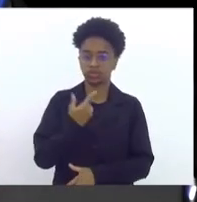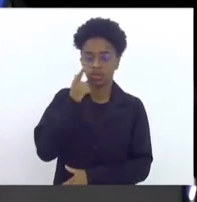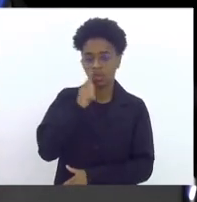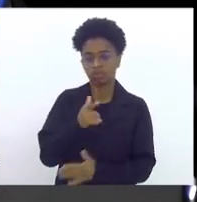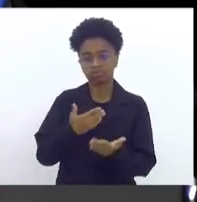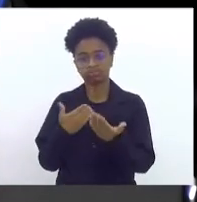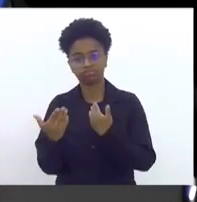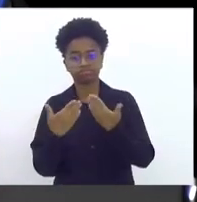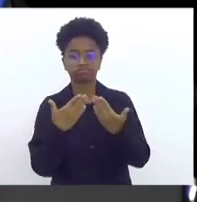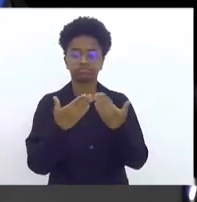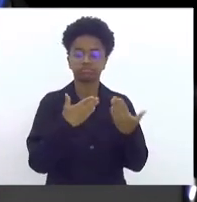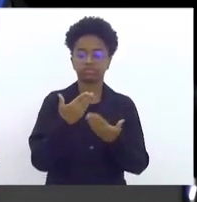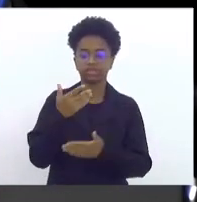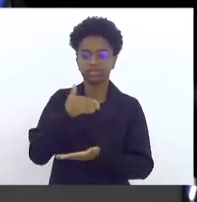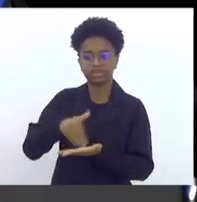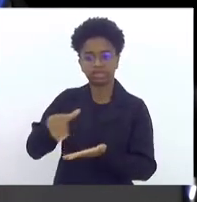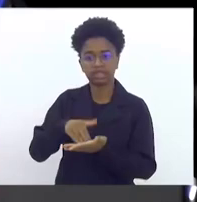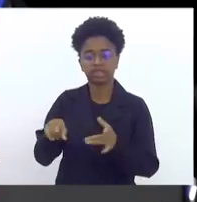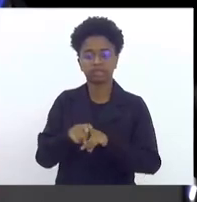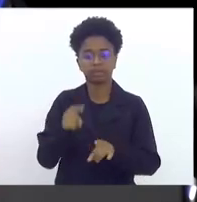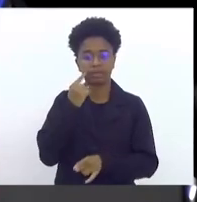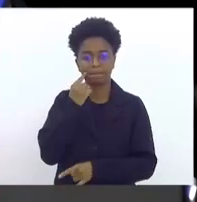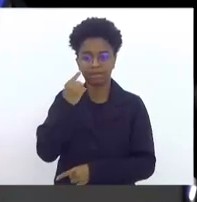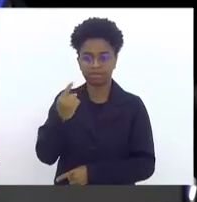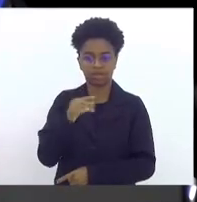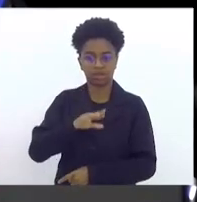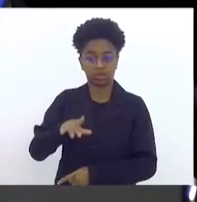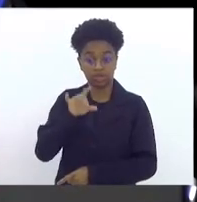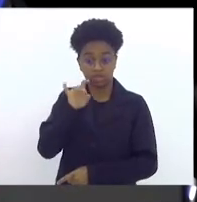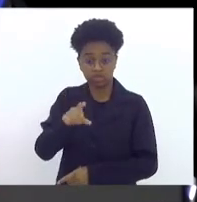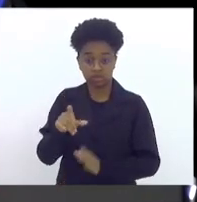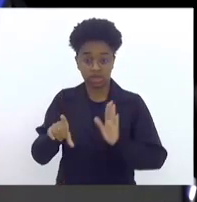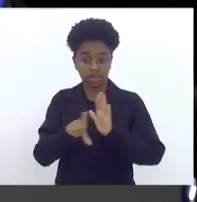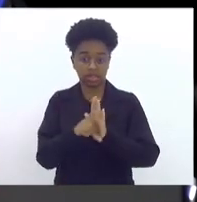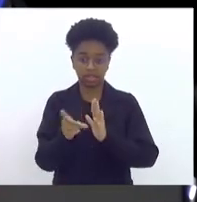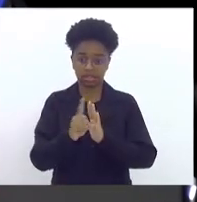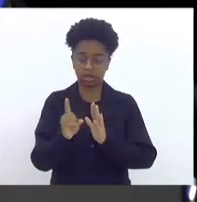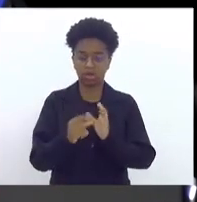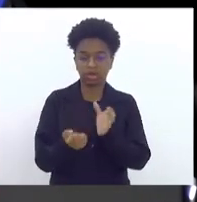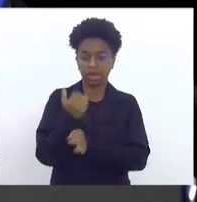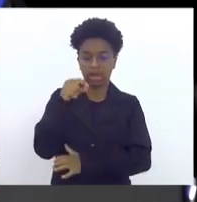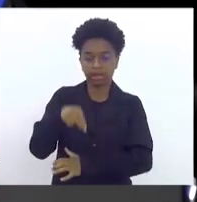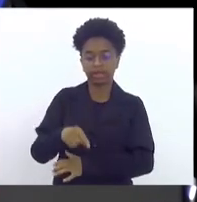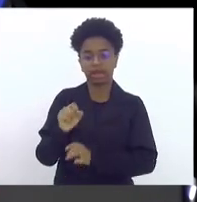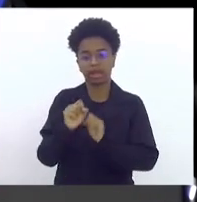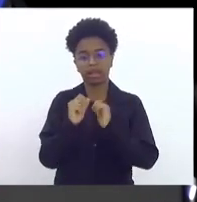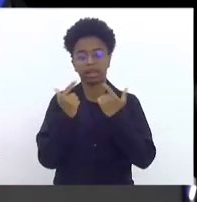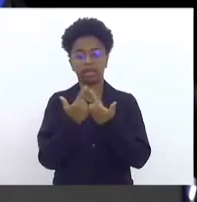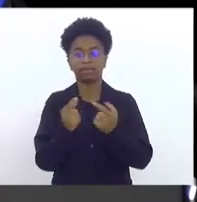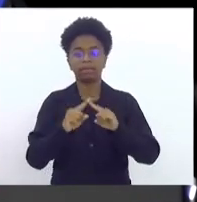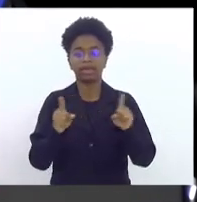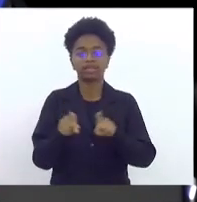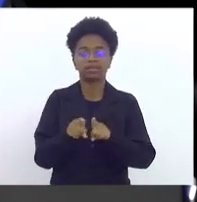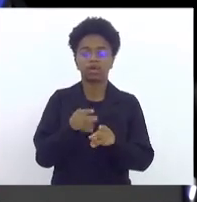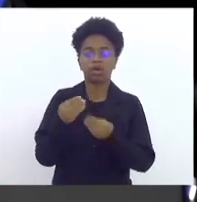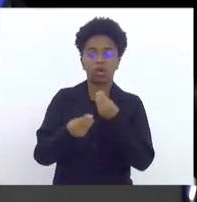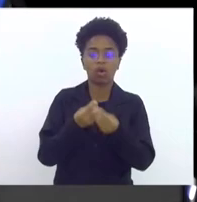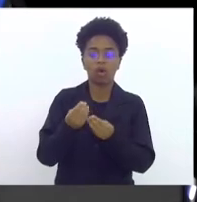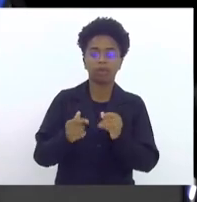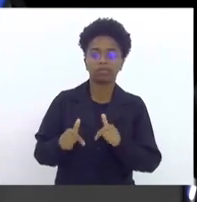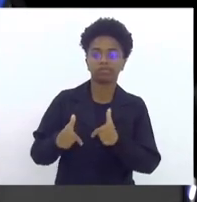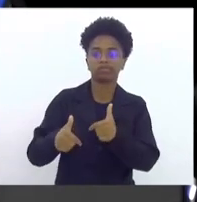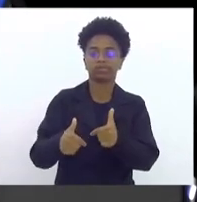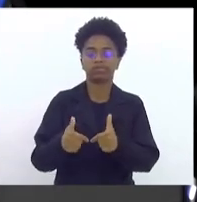diálogo com as secretarias e pensar não só na legislação que produzida pela alerj mas na execução de um possível